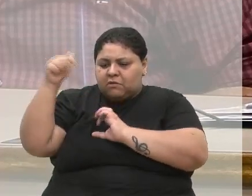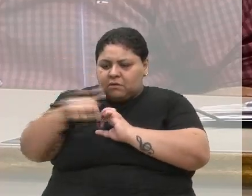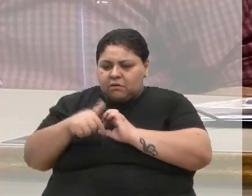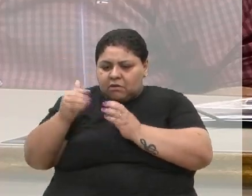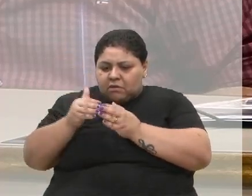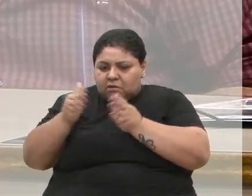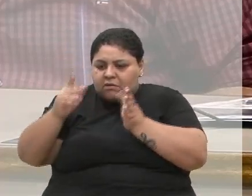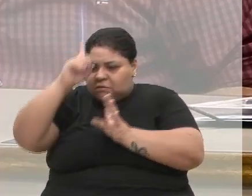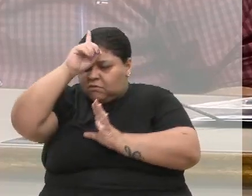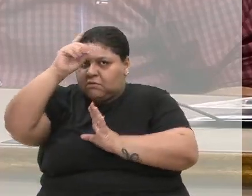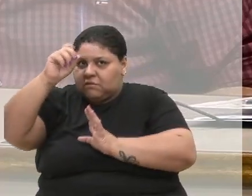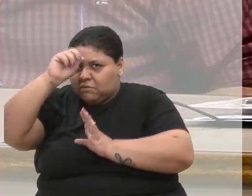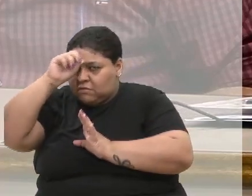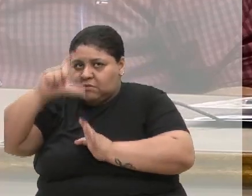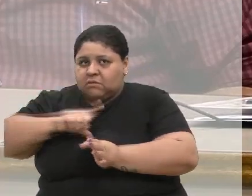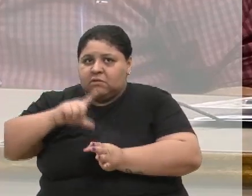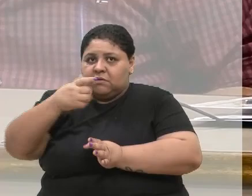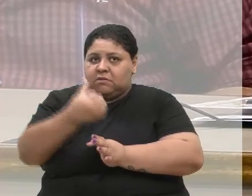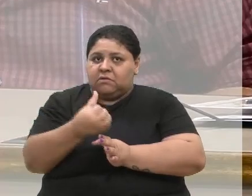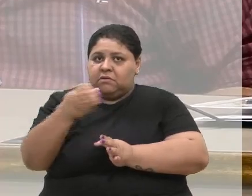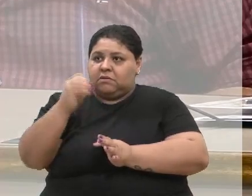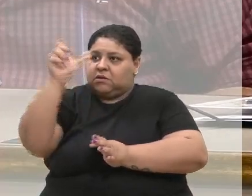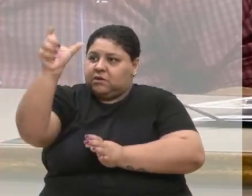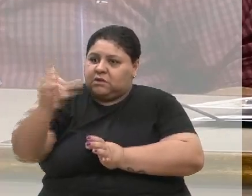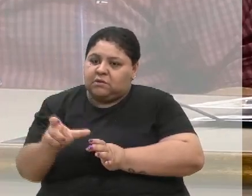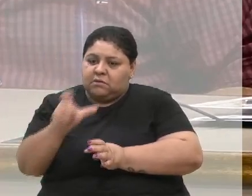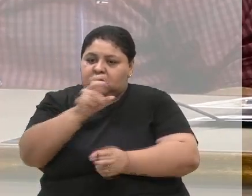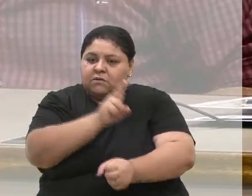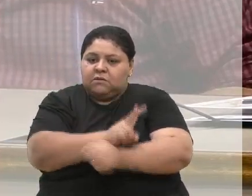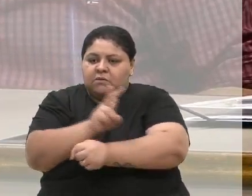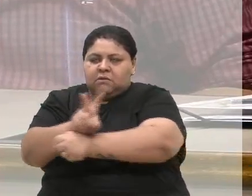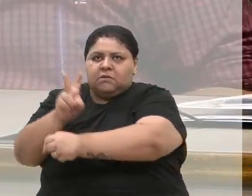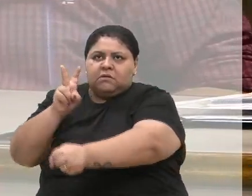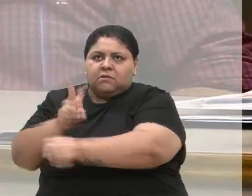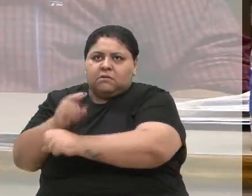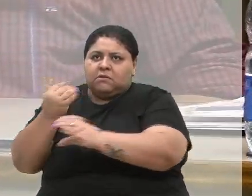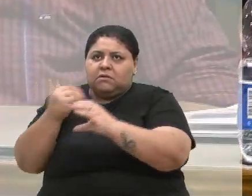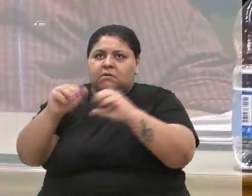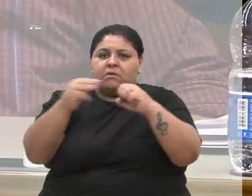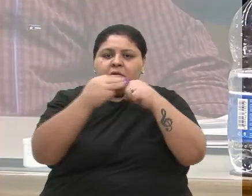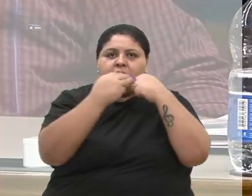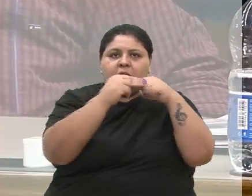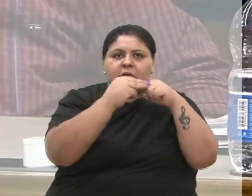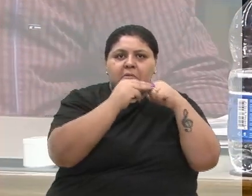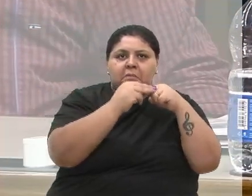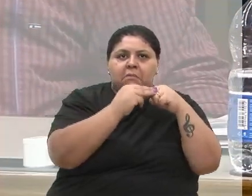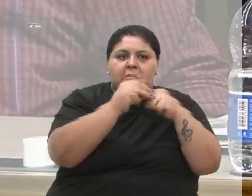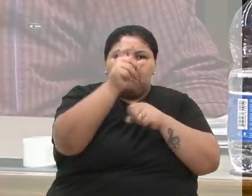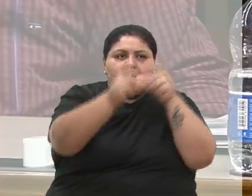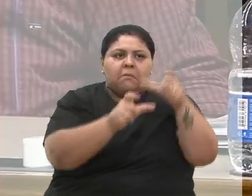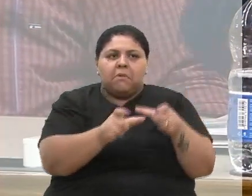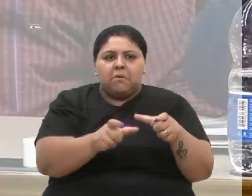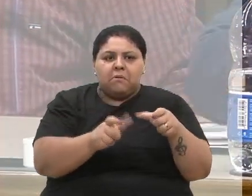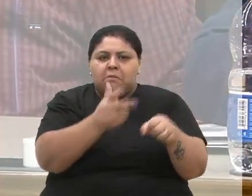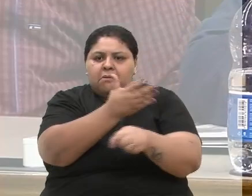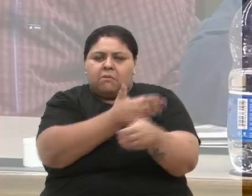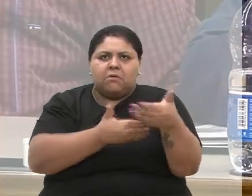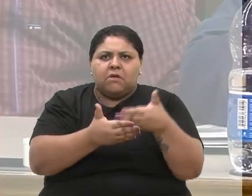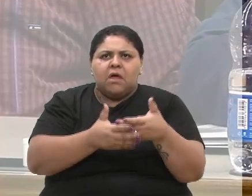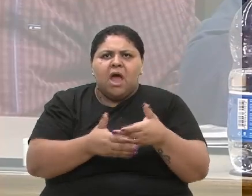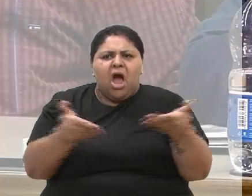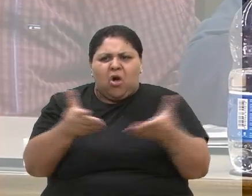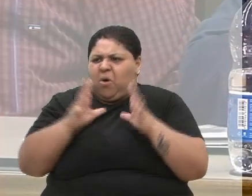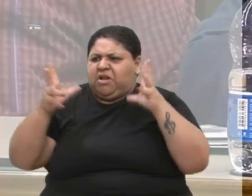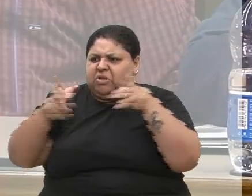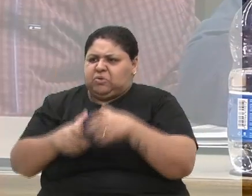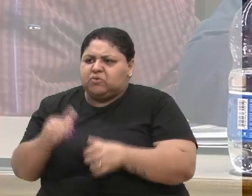os hospitais, tem 60 pessoas aguardando leito nas UPAs e mandem para São Marcos, que São Marcos absorva. Agora, tudo tem que Caxias do Sul absorver